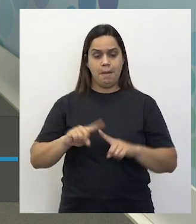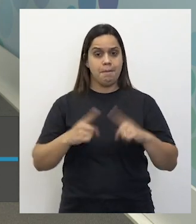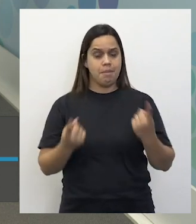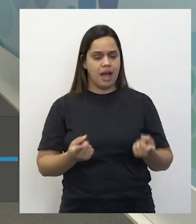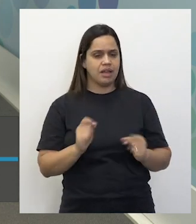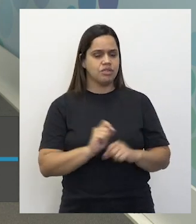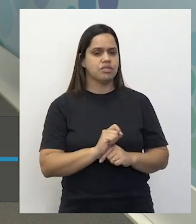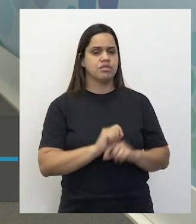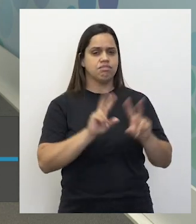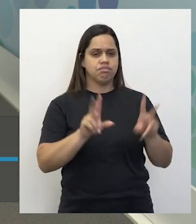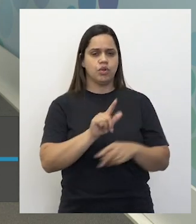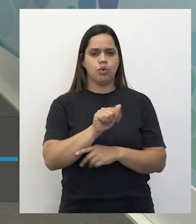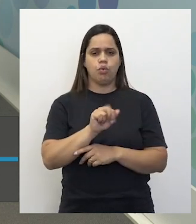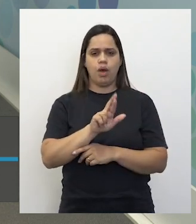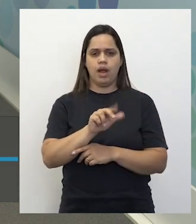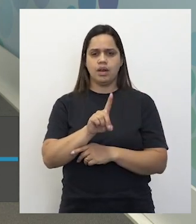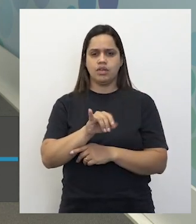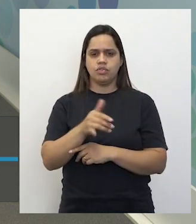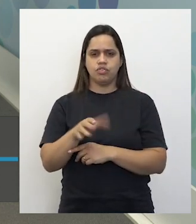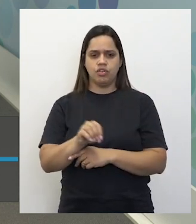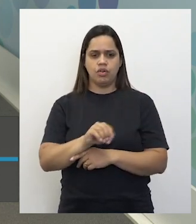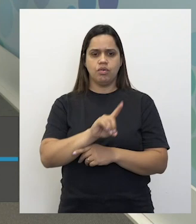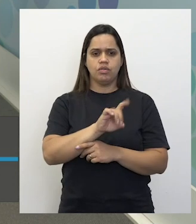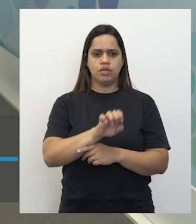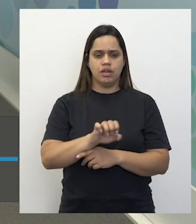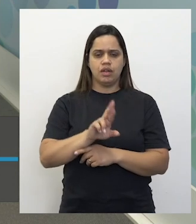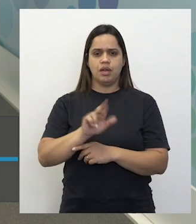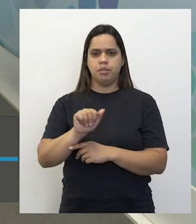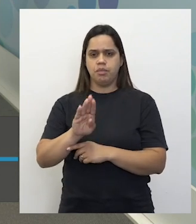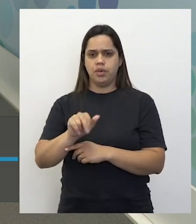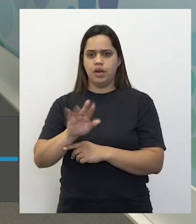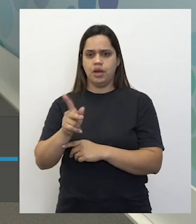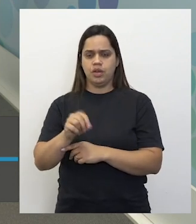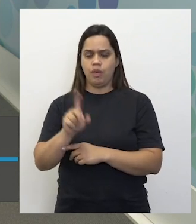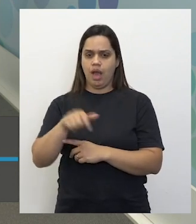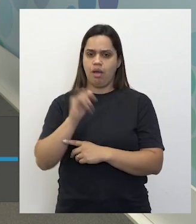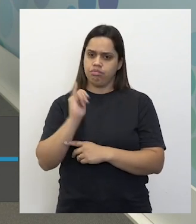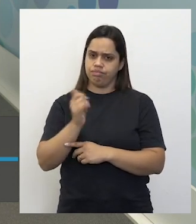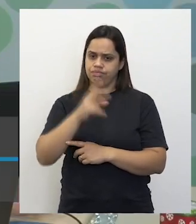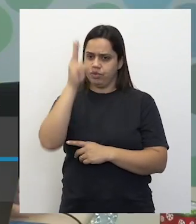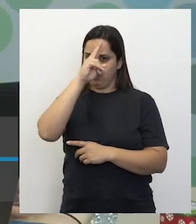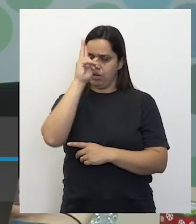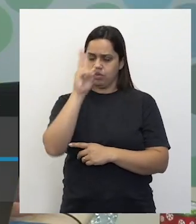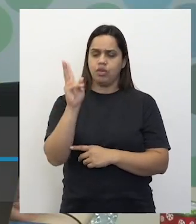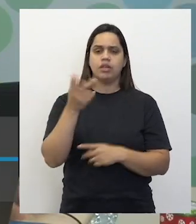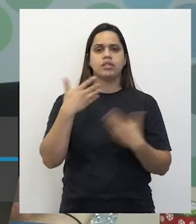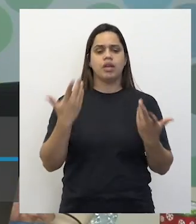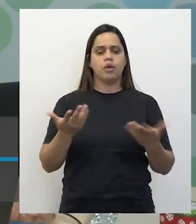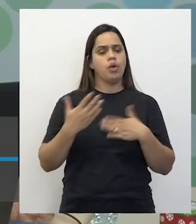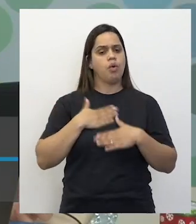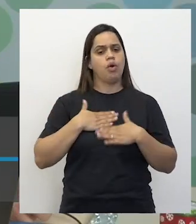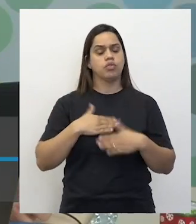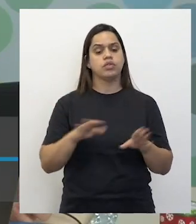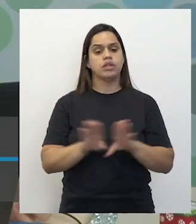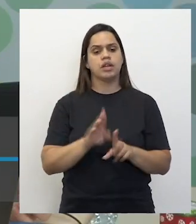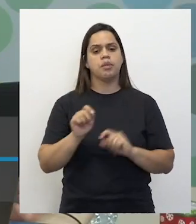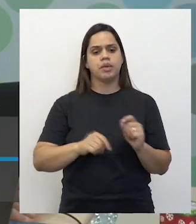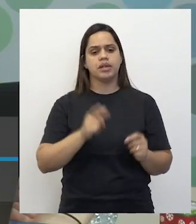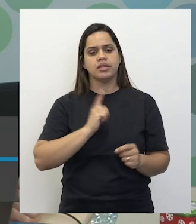é uma narrativa também, de certo modo, de uma certa né? forma, ele De conta certo uma modo, história, né? Então, acabo gostando. E eu gosto muito